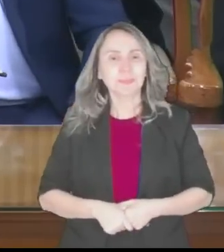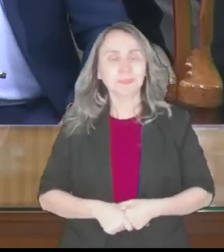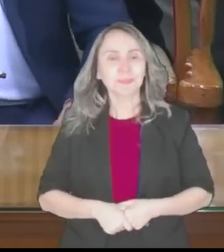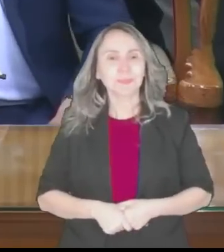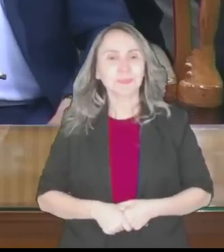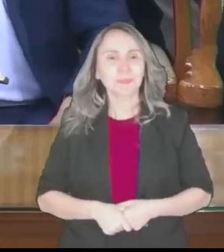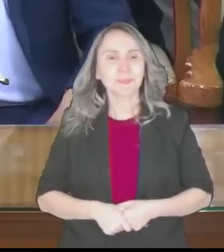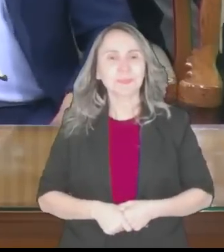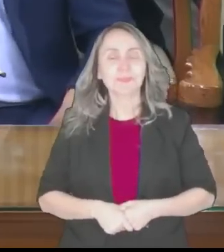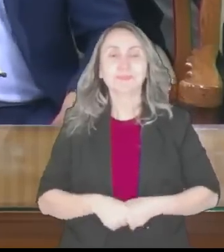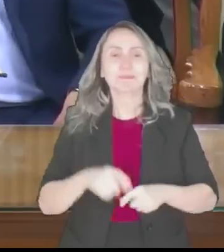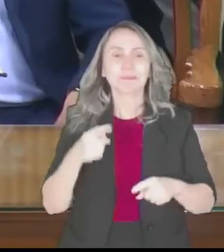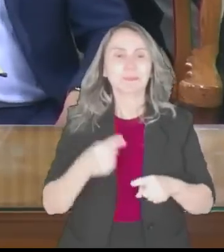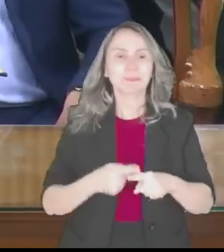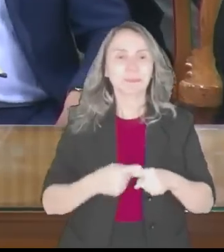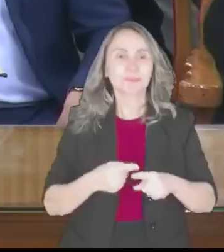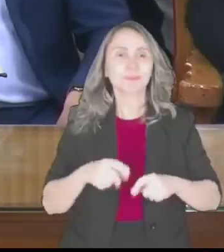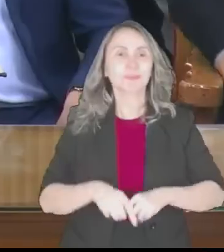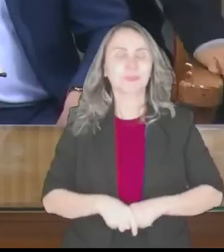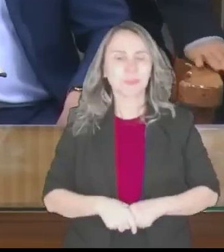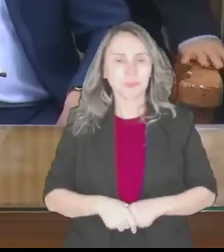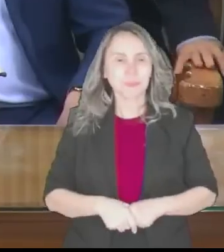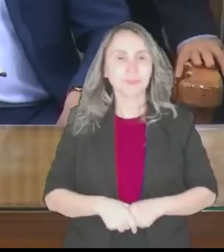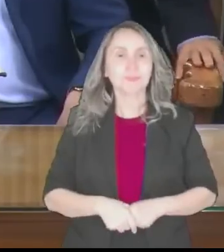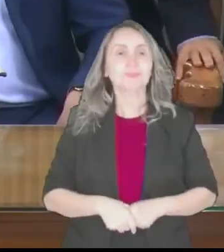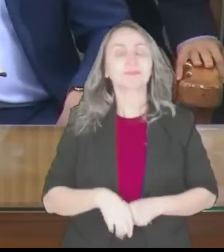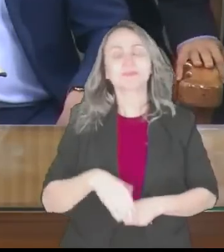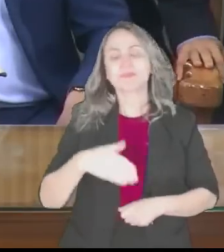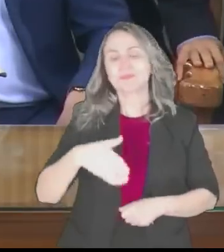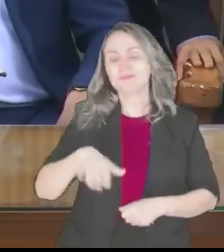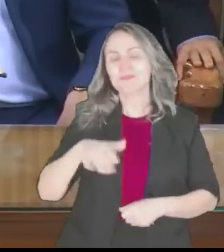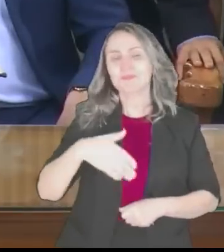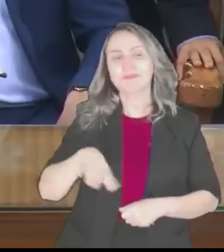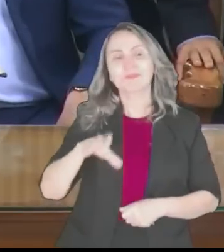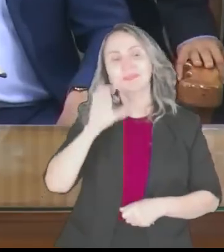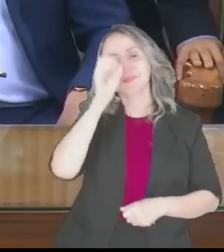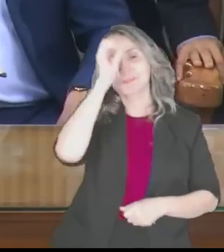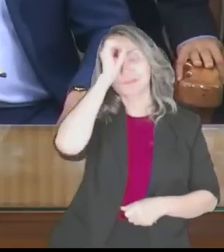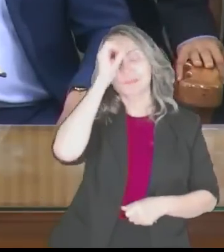Por quê? Porque estão nas tendas, irmãos.